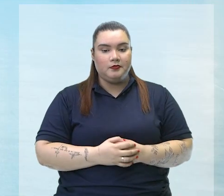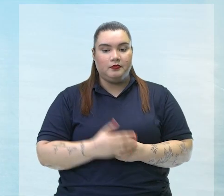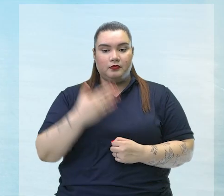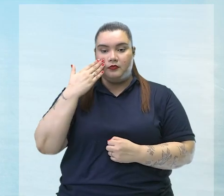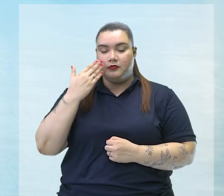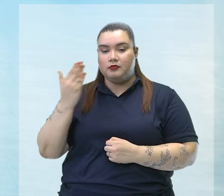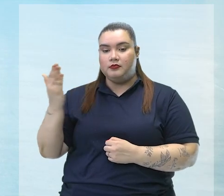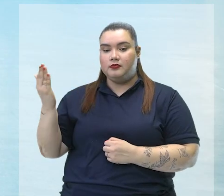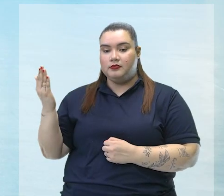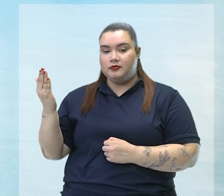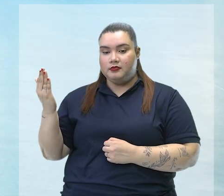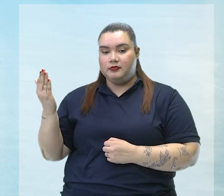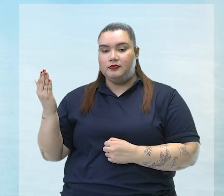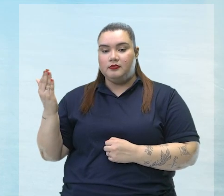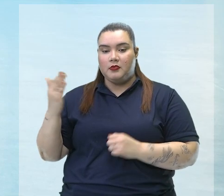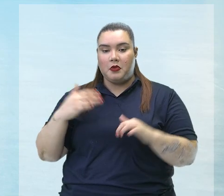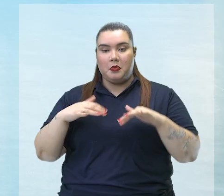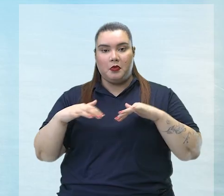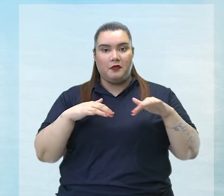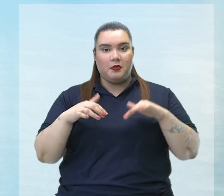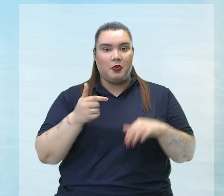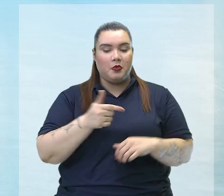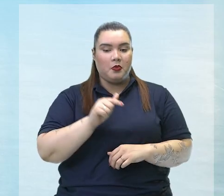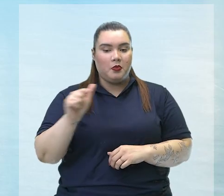Pull, puxar.